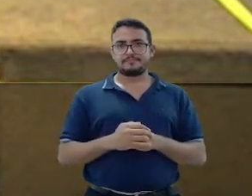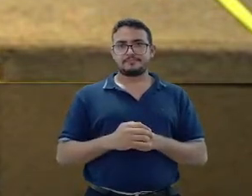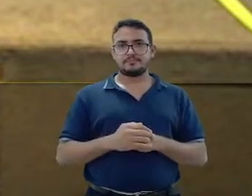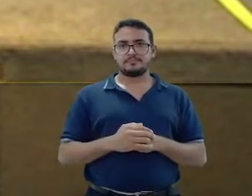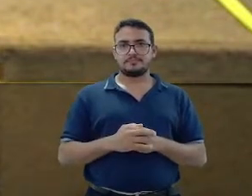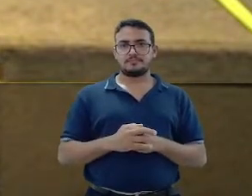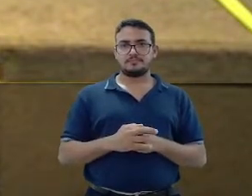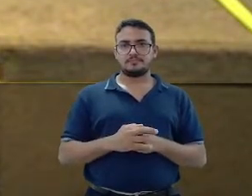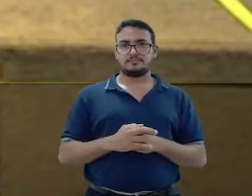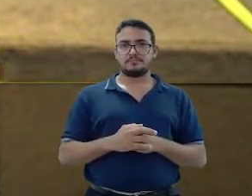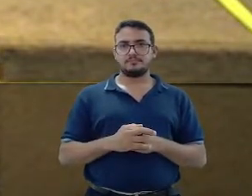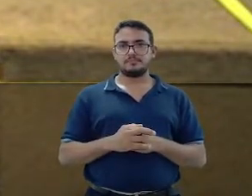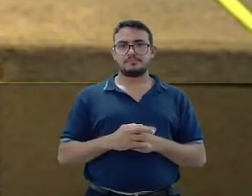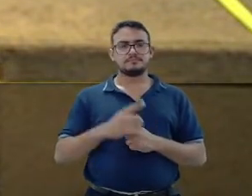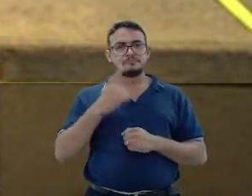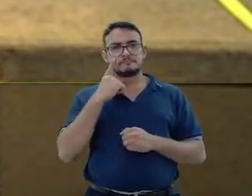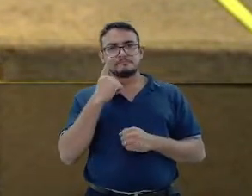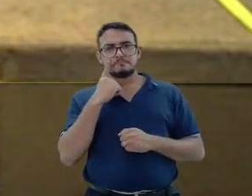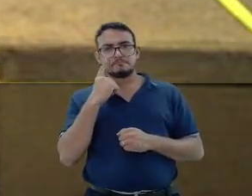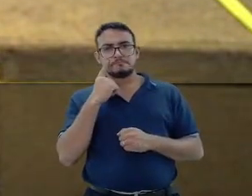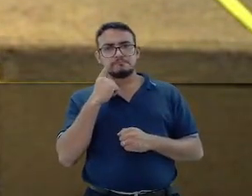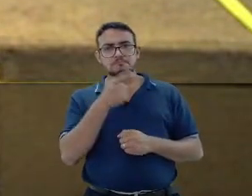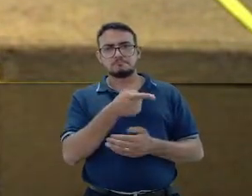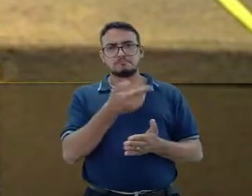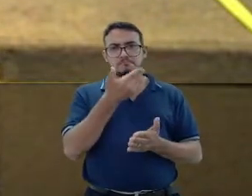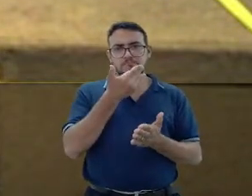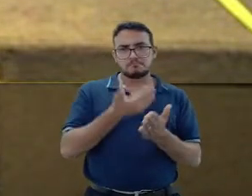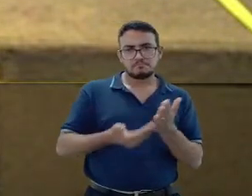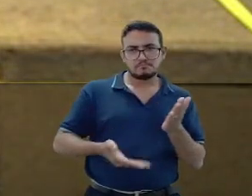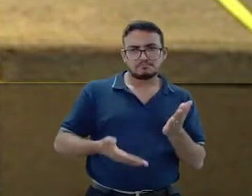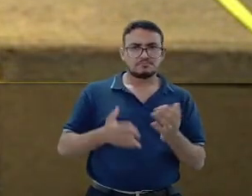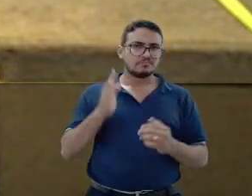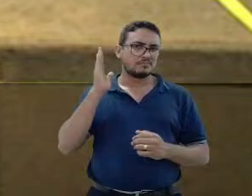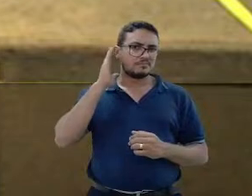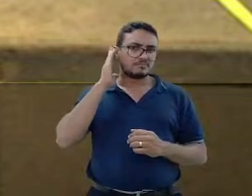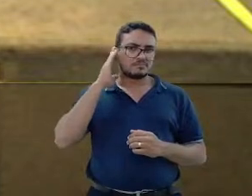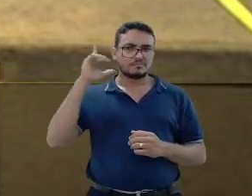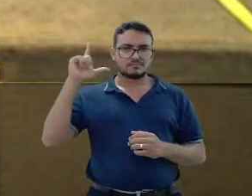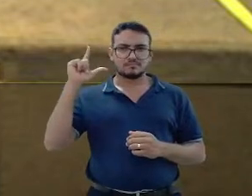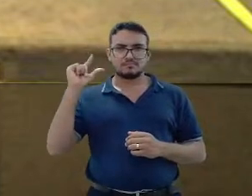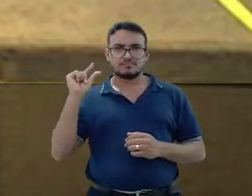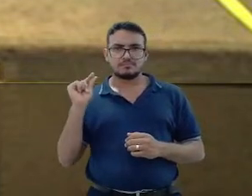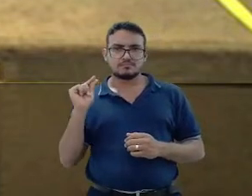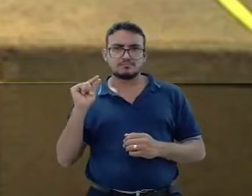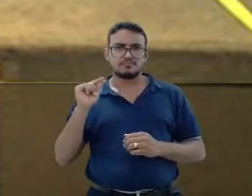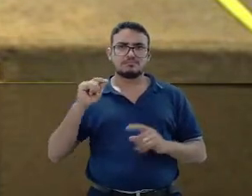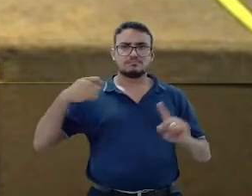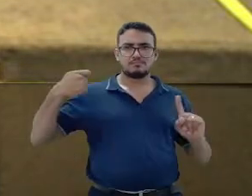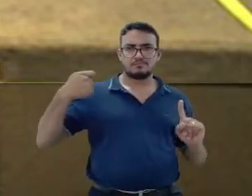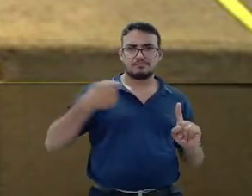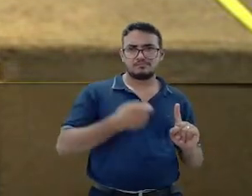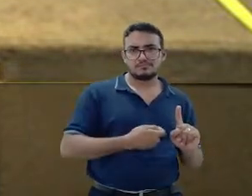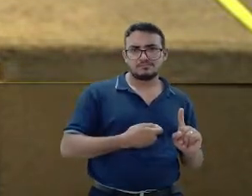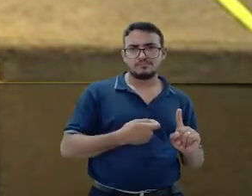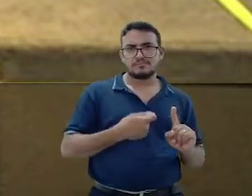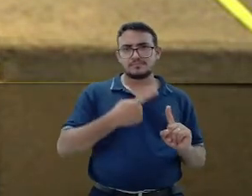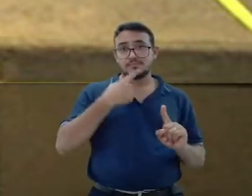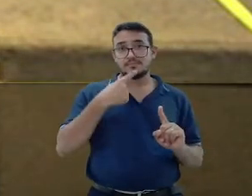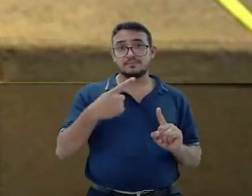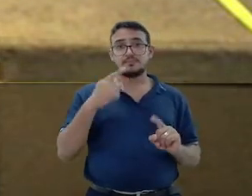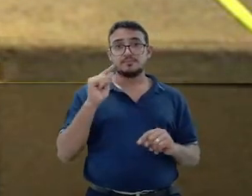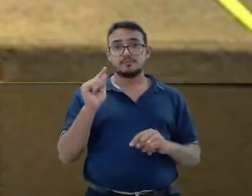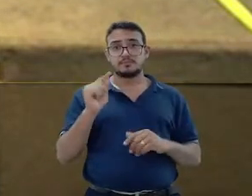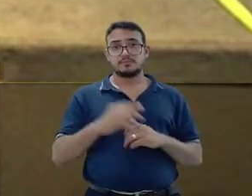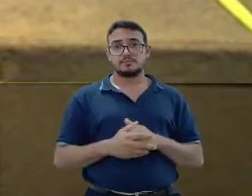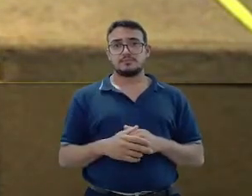aferir a questão da perda, né, bilateral auditiva da parte reclamante, que a alegação que se faz é que também